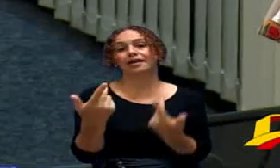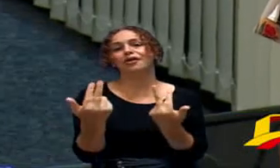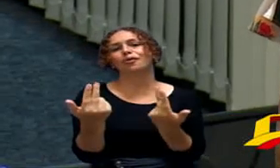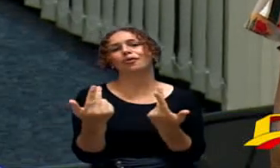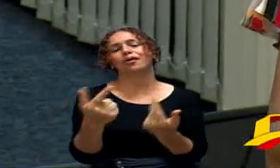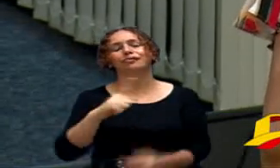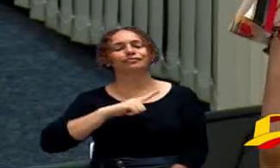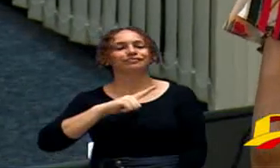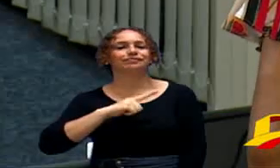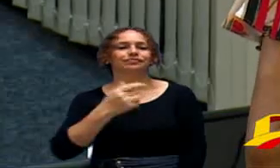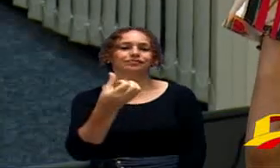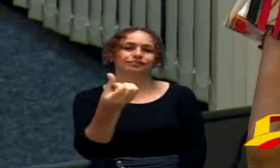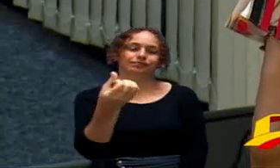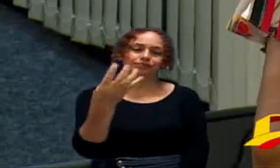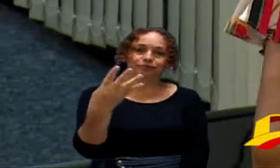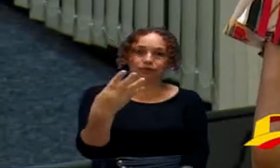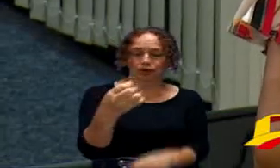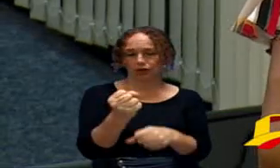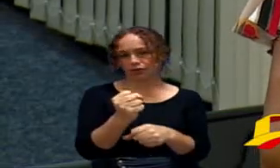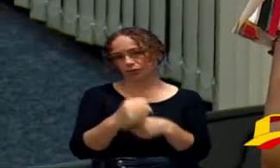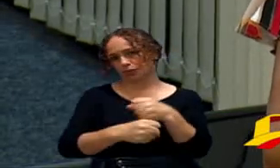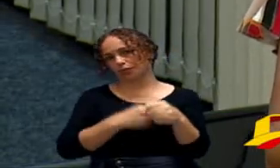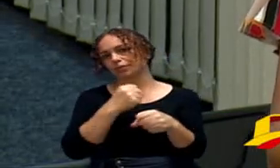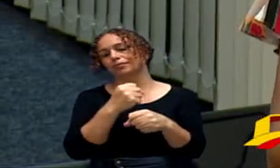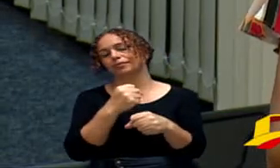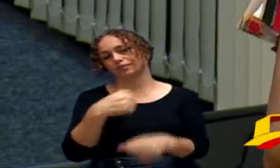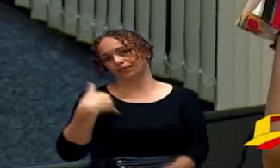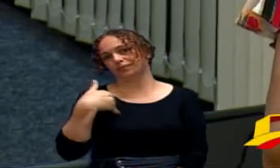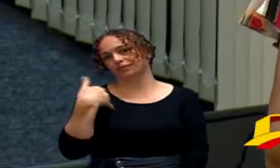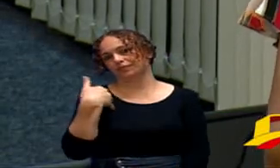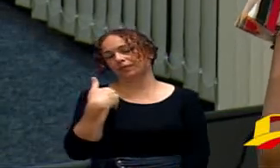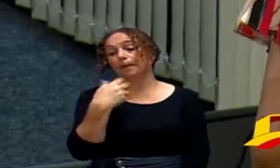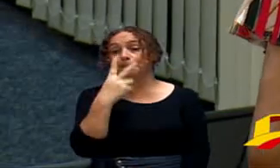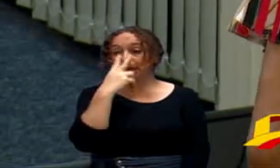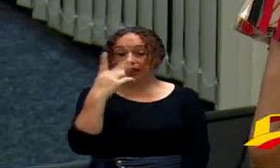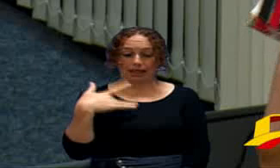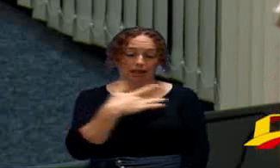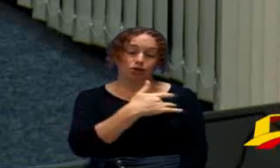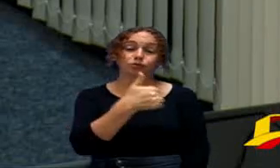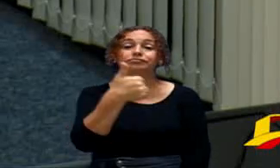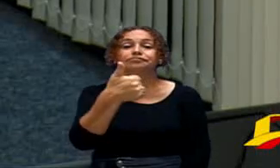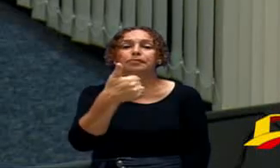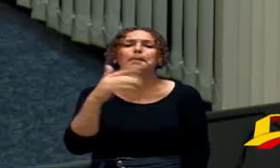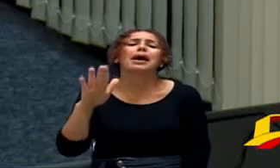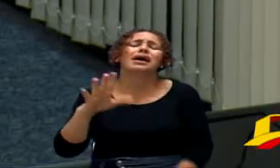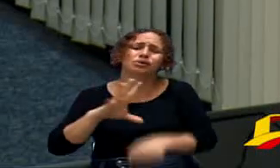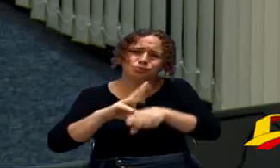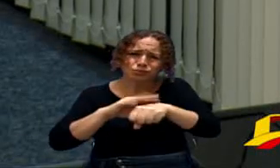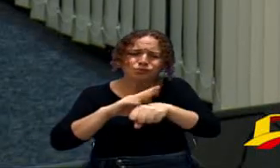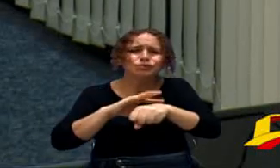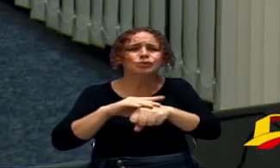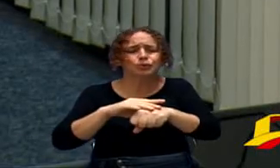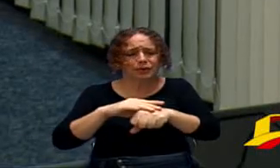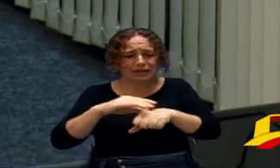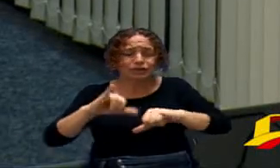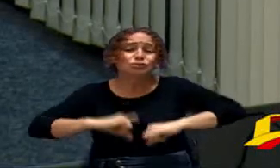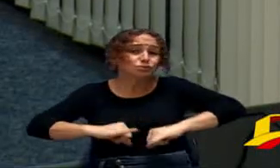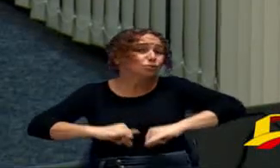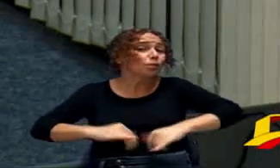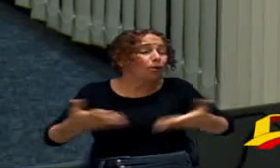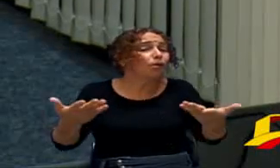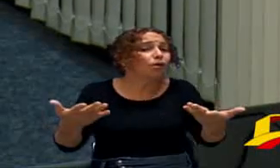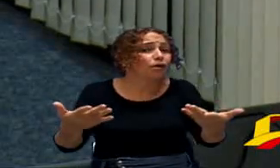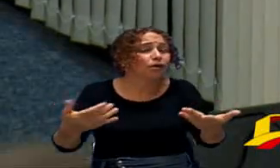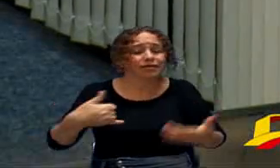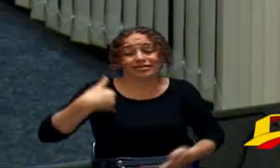anos, pareço bem de saúde, não é isso? Mas eu sofro com os problemas da idade, gente. Eu